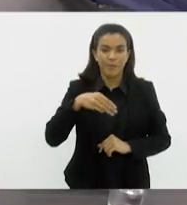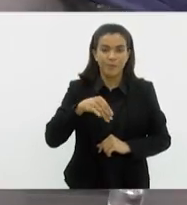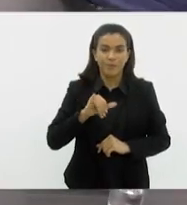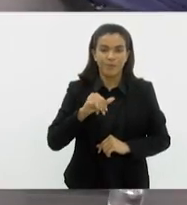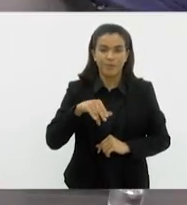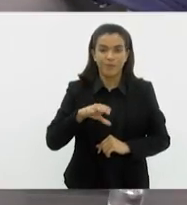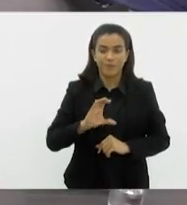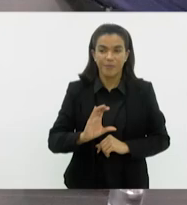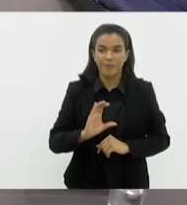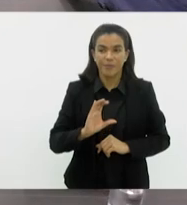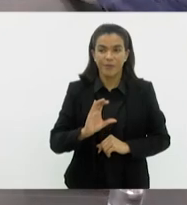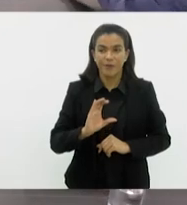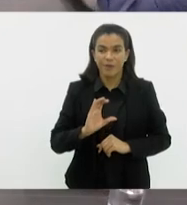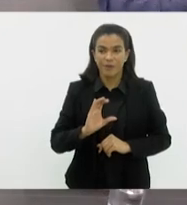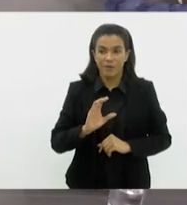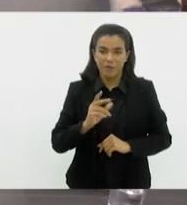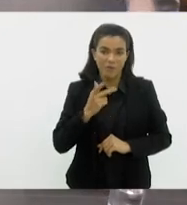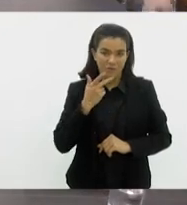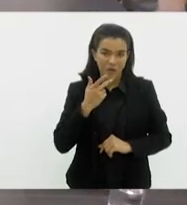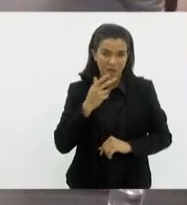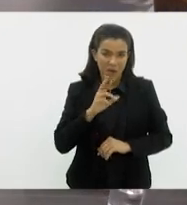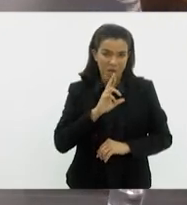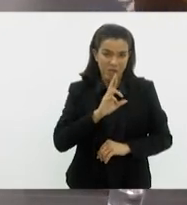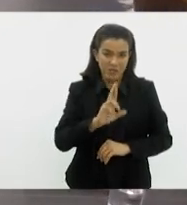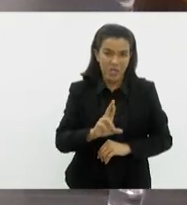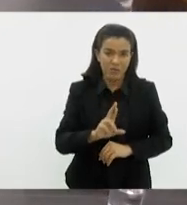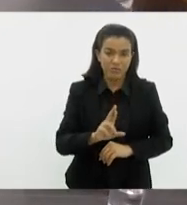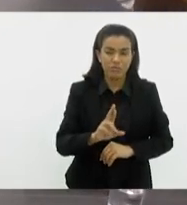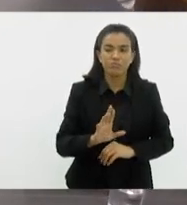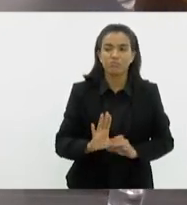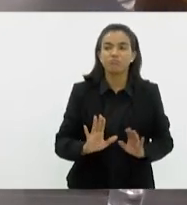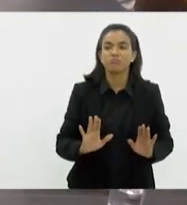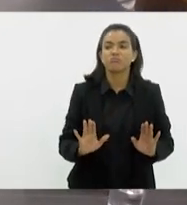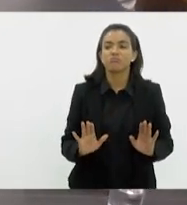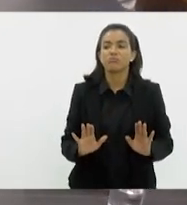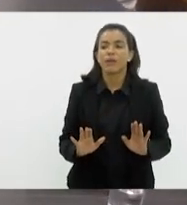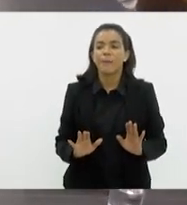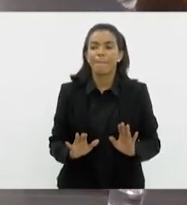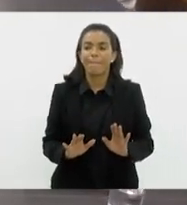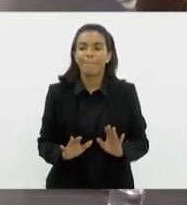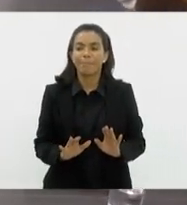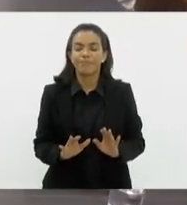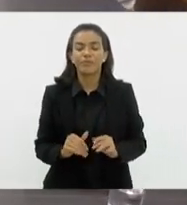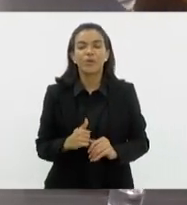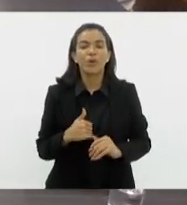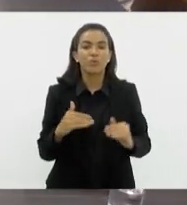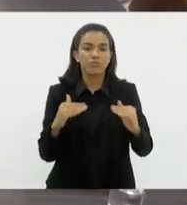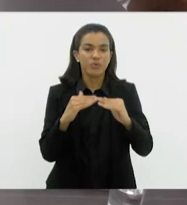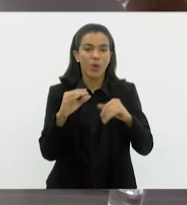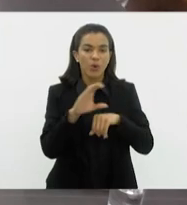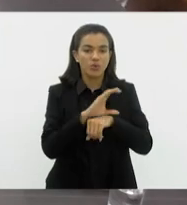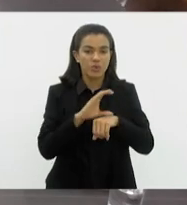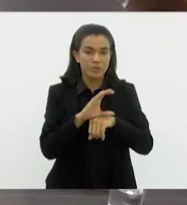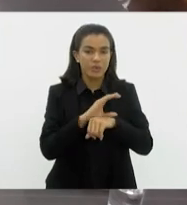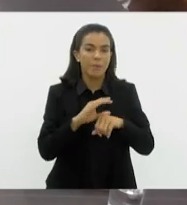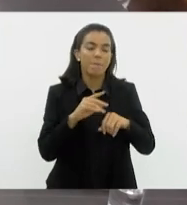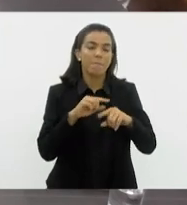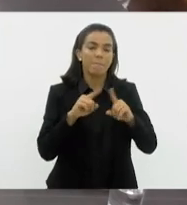esse tema aqui. Vamos proclamar o resultado desse aqui, então? Primeiro. Então, eu passei a relatoria para o deputado Serafini, que deu o parecer pela constitucionalidade com